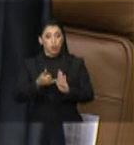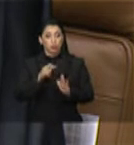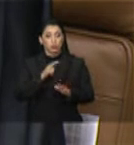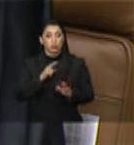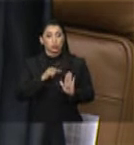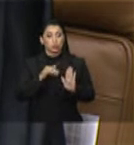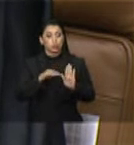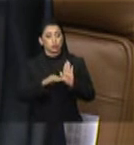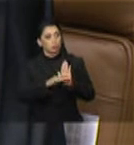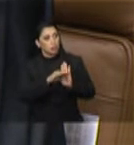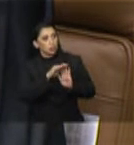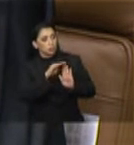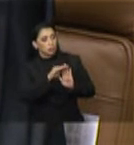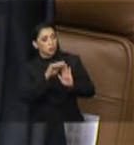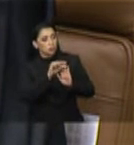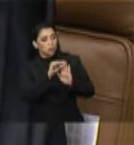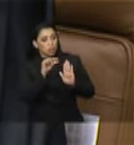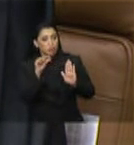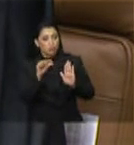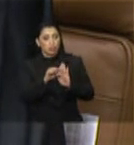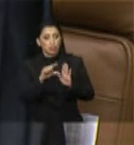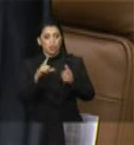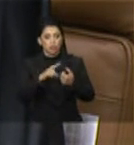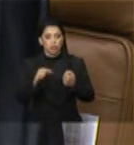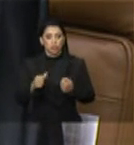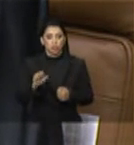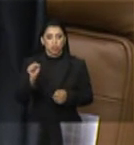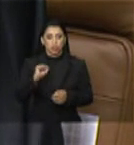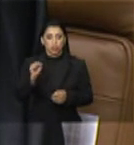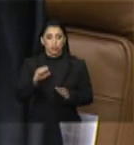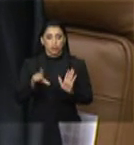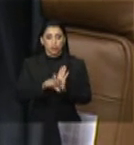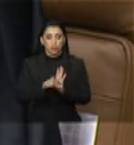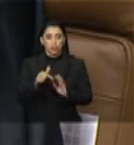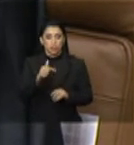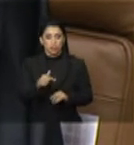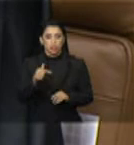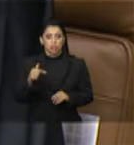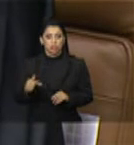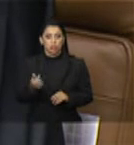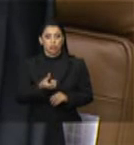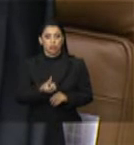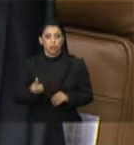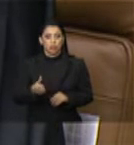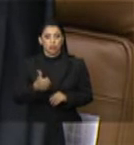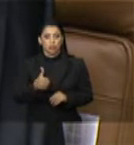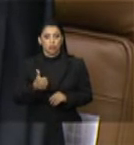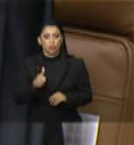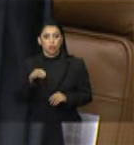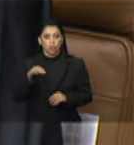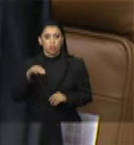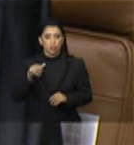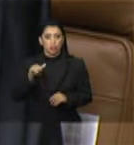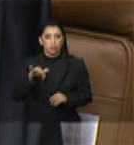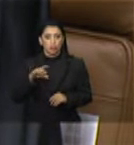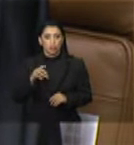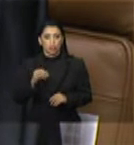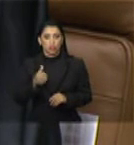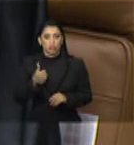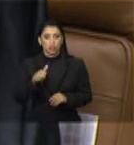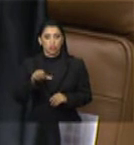caput parágrafo fundo do artigo 8º da lei 7766 de 11 de maio de 1995